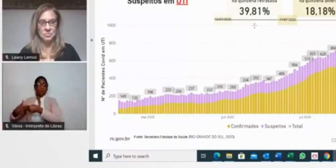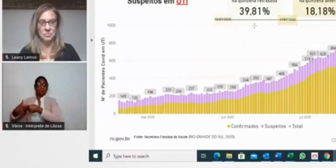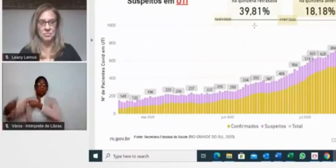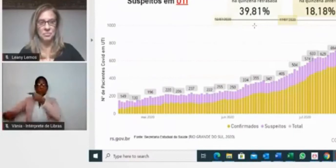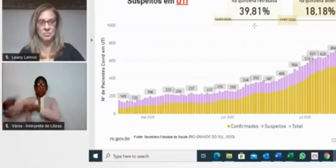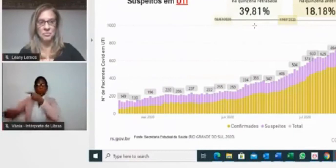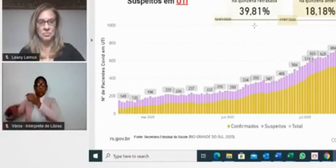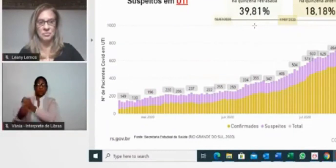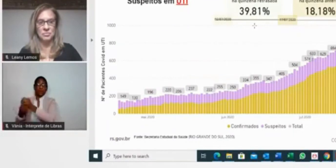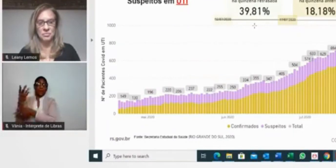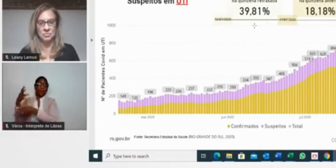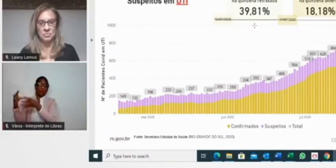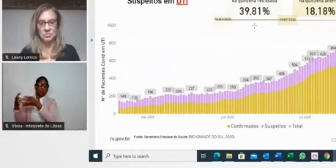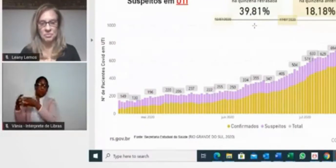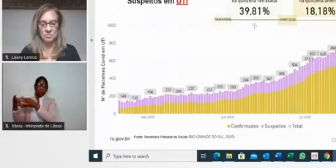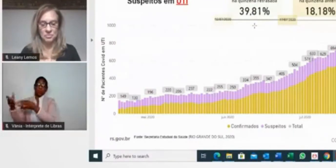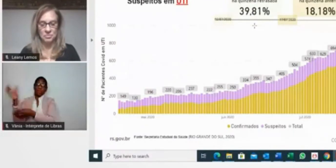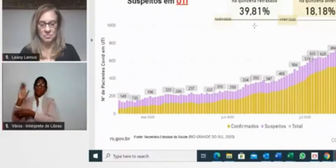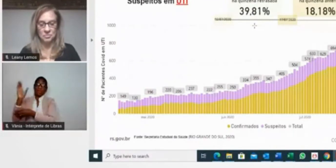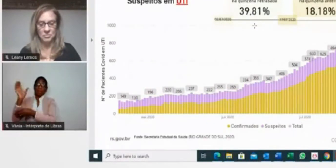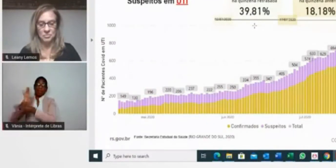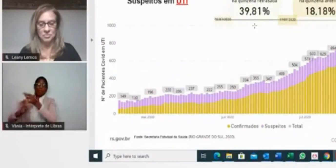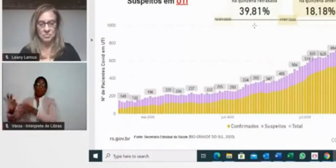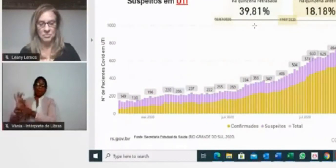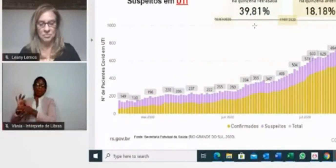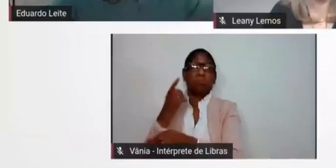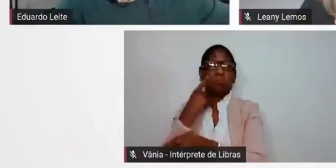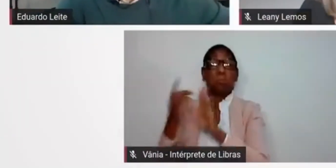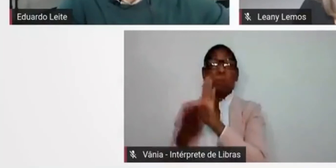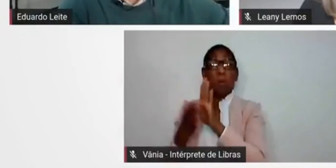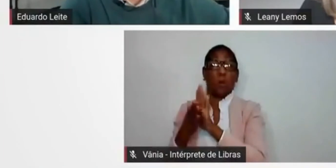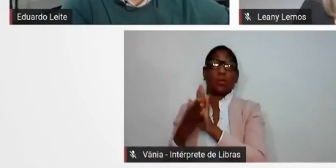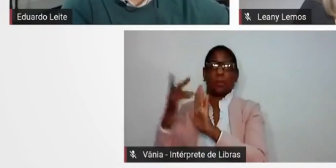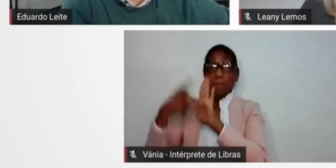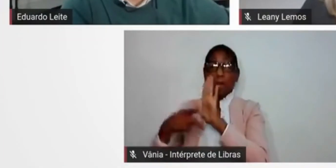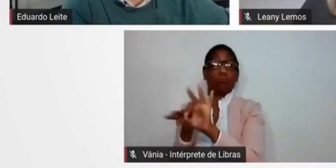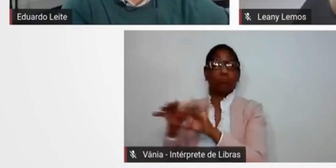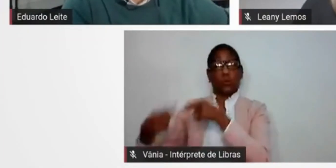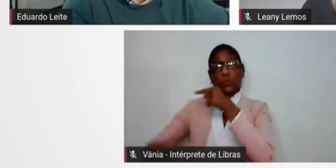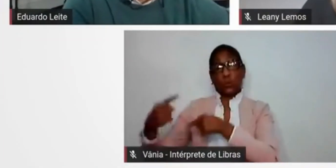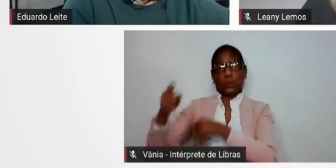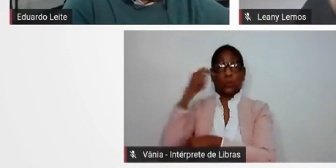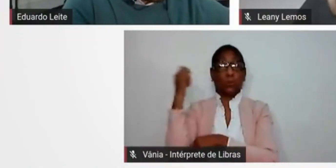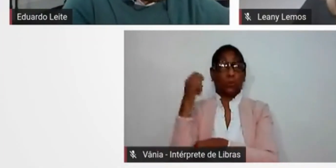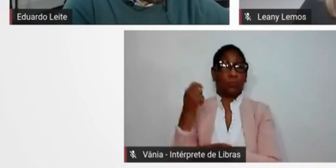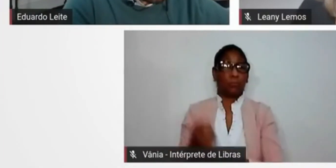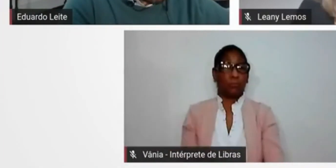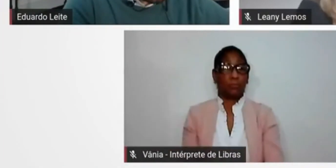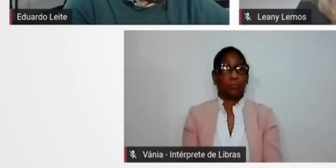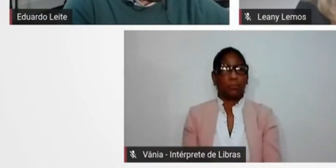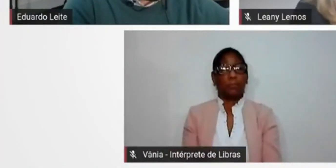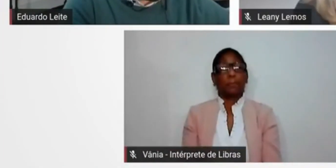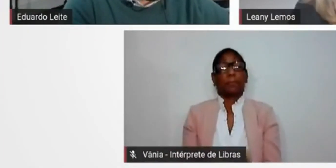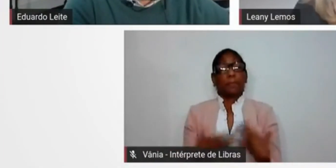observamos situações internacionais e estamos propondo essa discussão no estado do Rio Grande do Sul. A